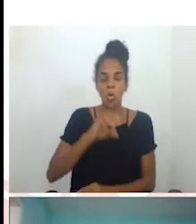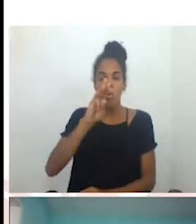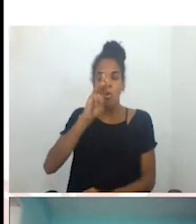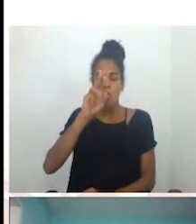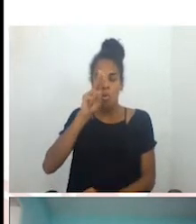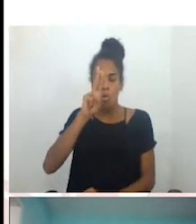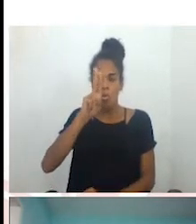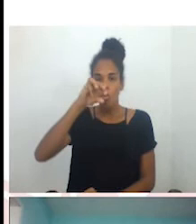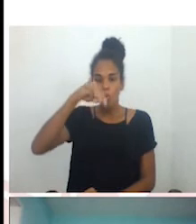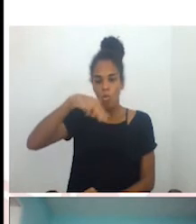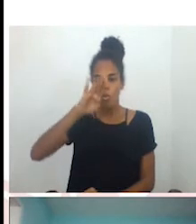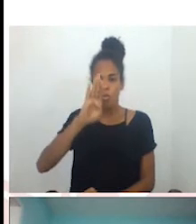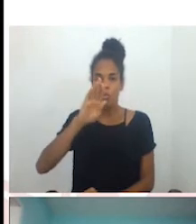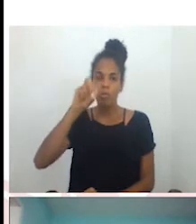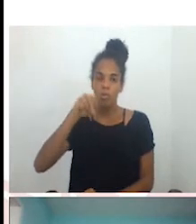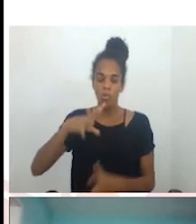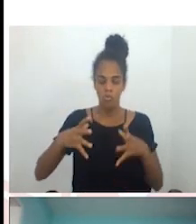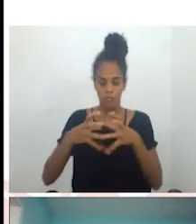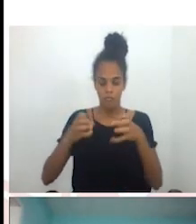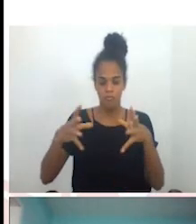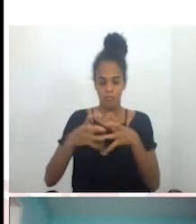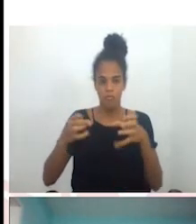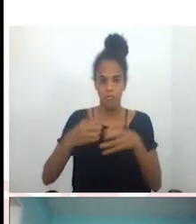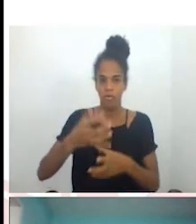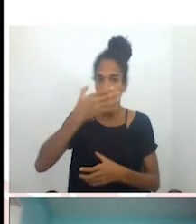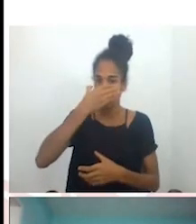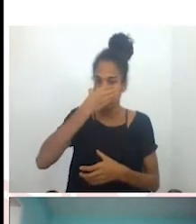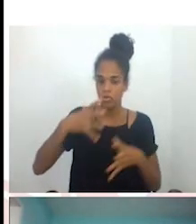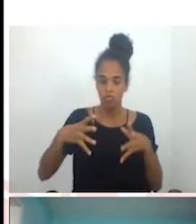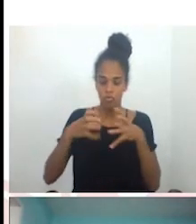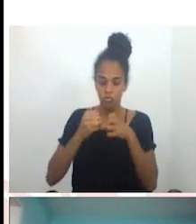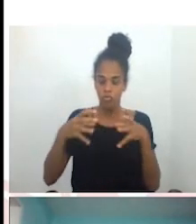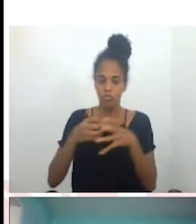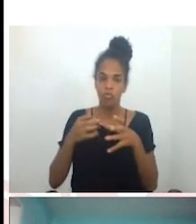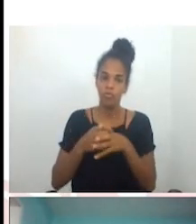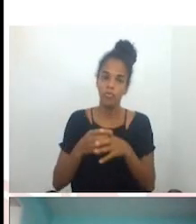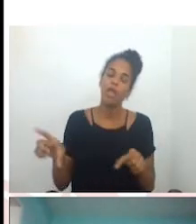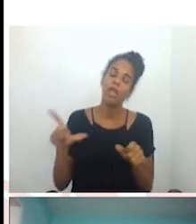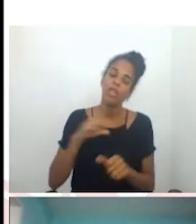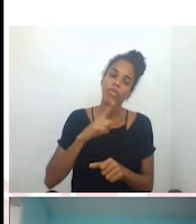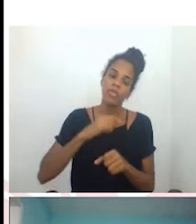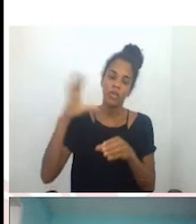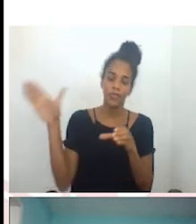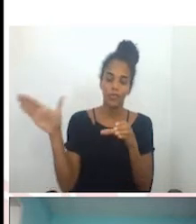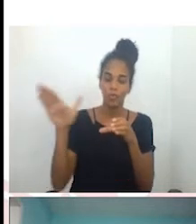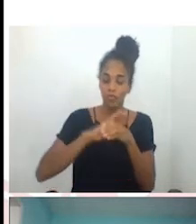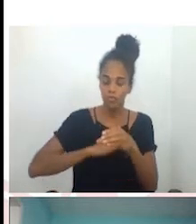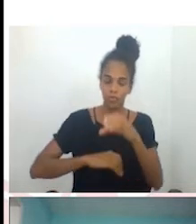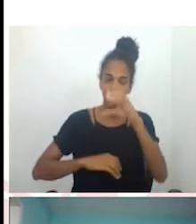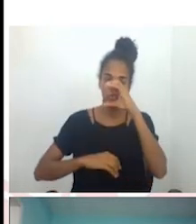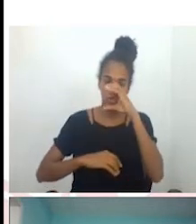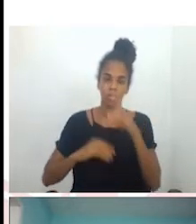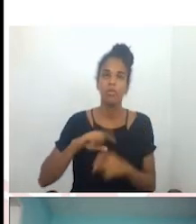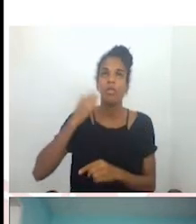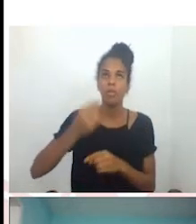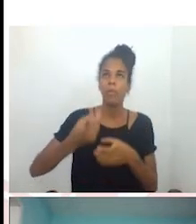só o ambu com máscara válvula normal. A gente tem que botar o filtro, tem que botar a traqueia, sistema de respiração fechada, aerocâmica, para que a gente consiga, depois